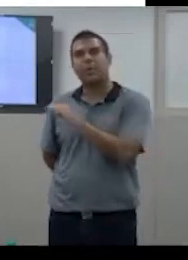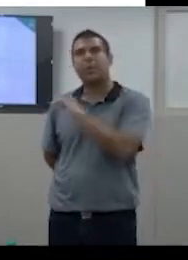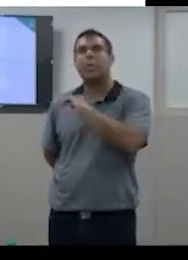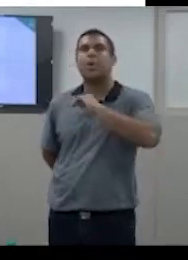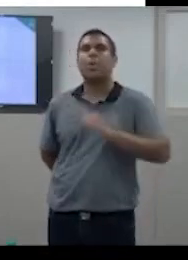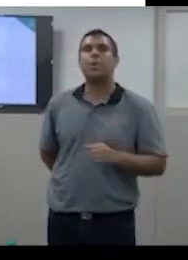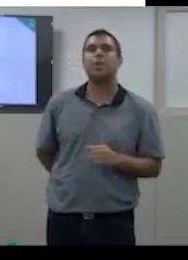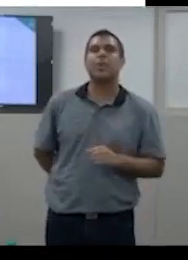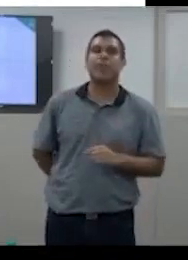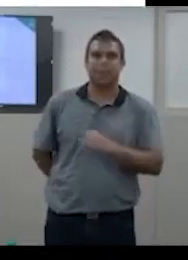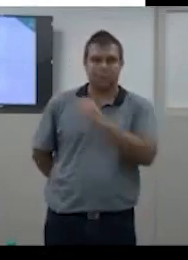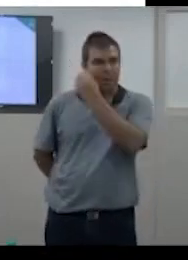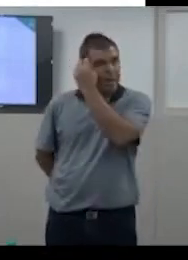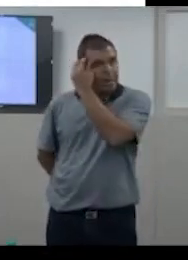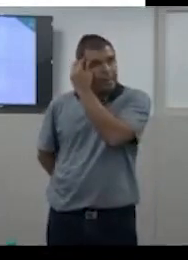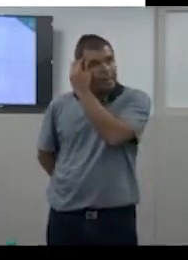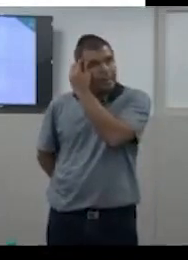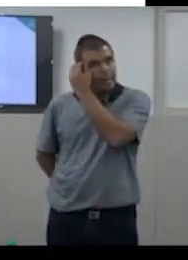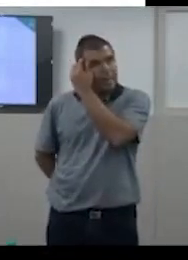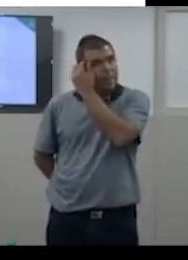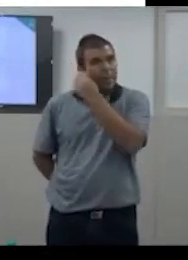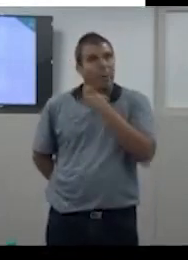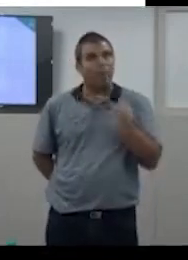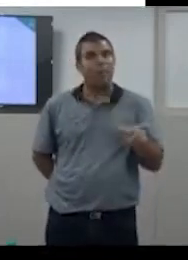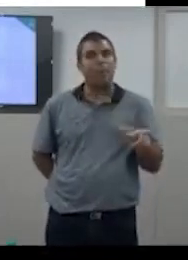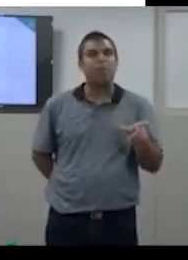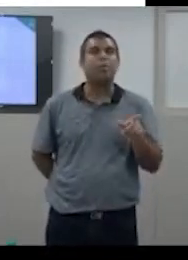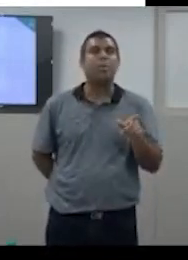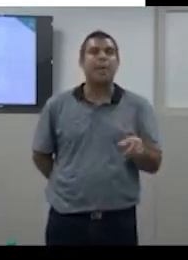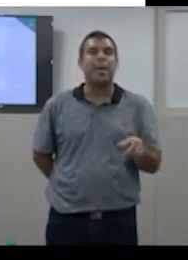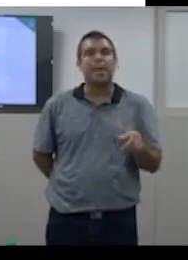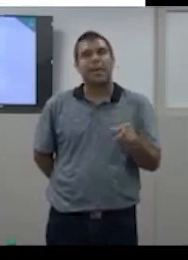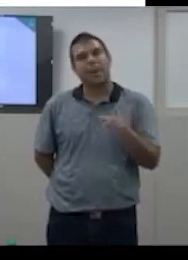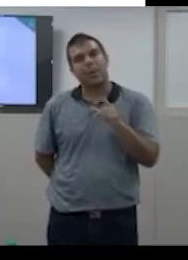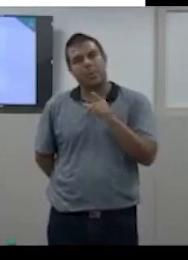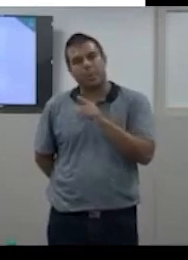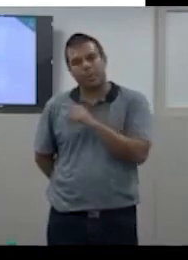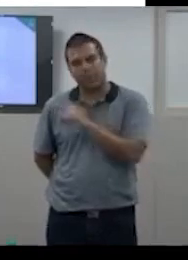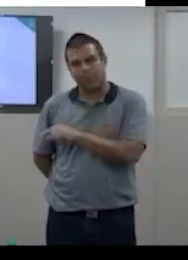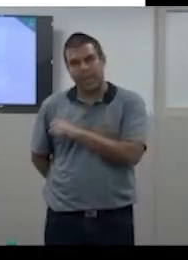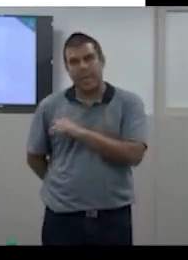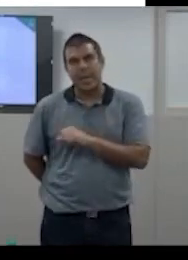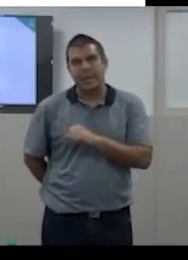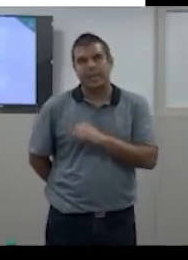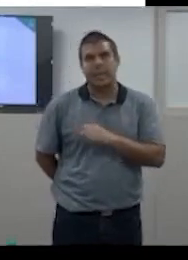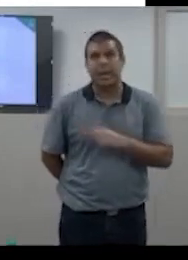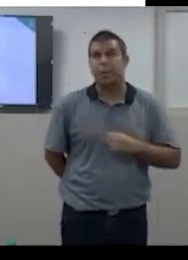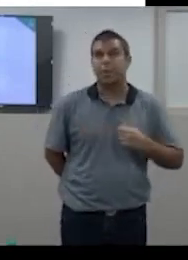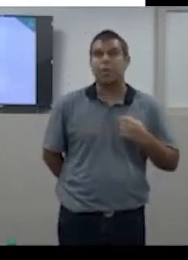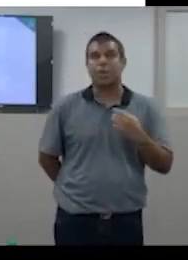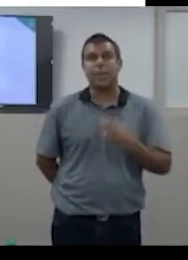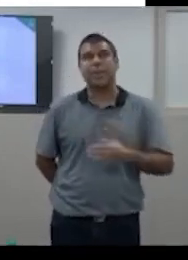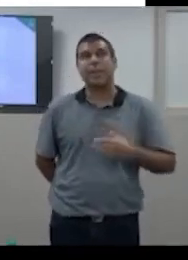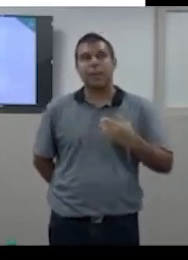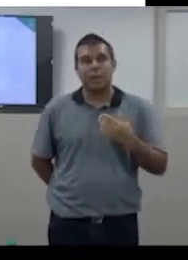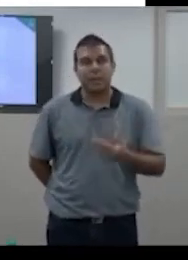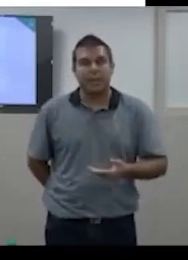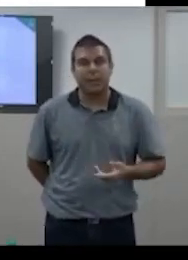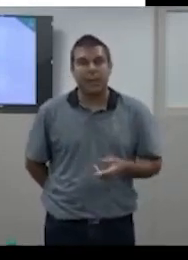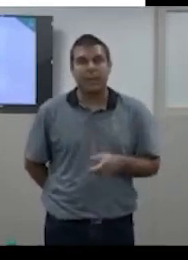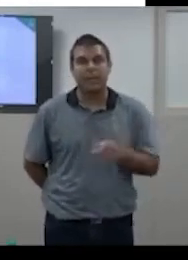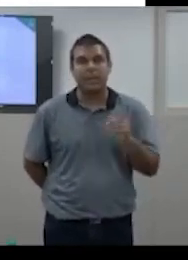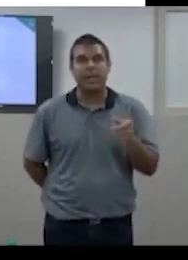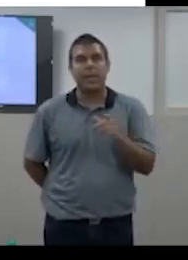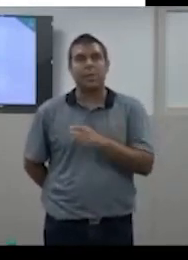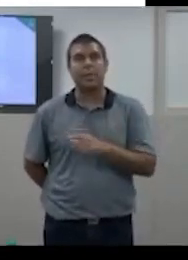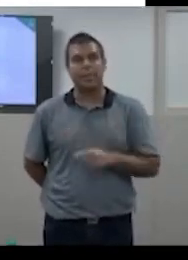temperatura, horizontal, quantidade de calor. Percebam ali, pessoal, do ponto B para o ponto C, então assim, a quantidade de calor